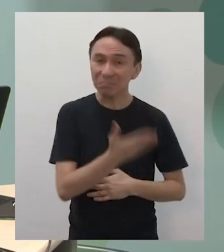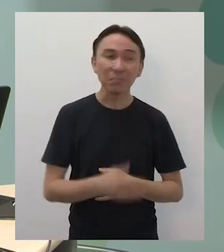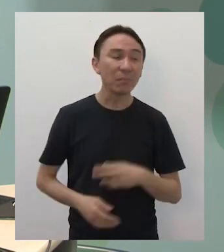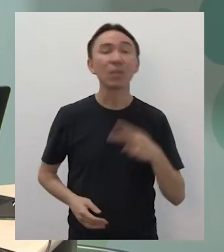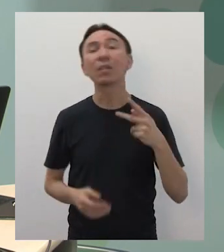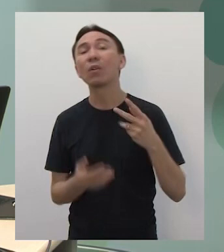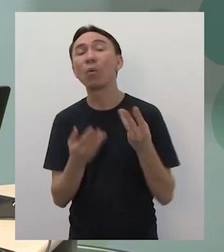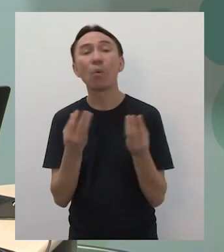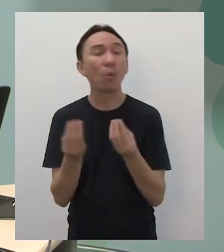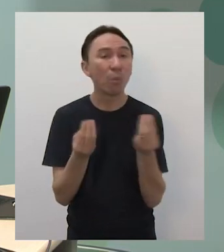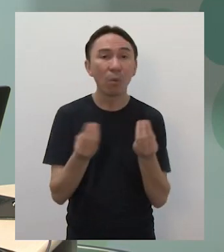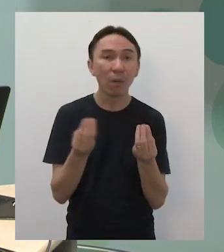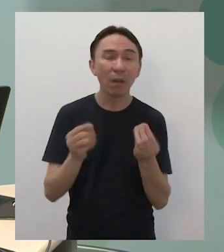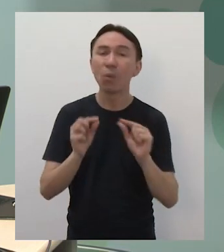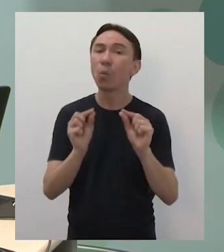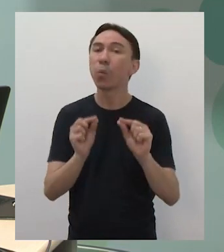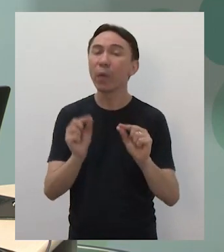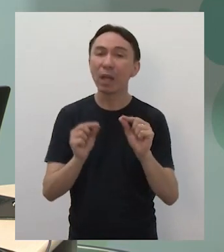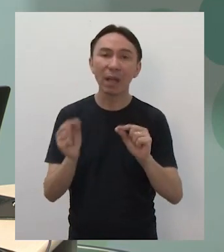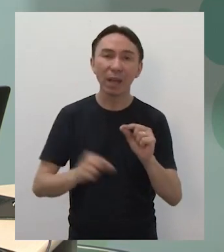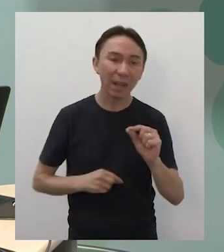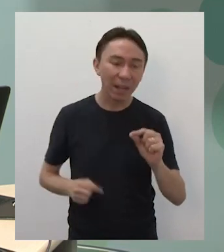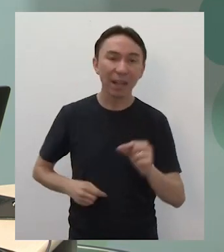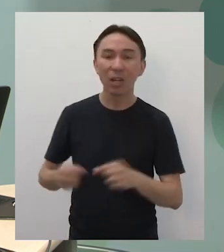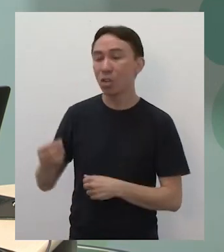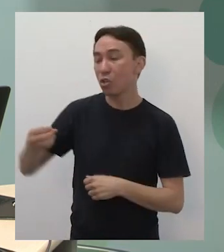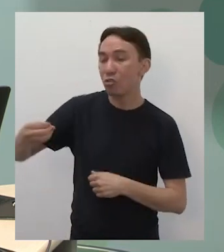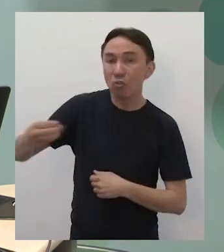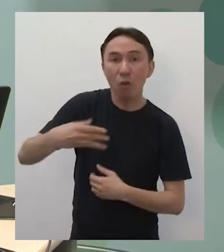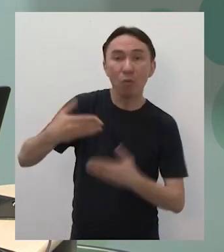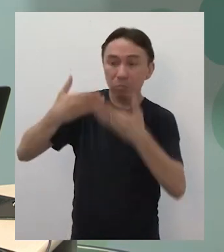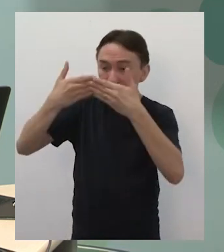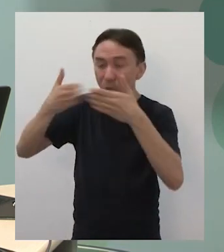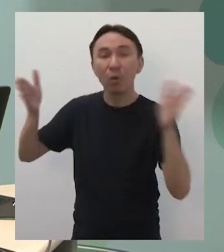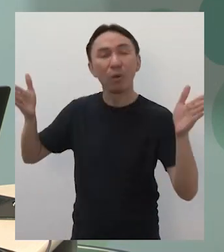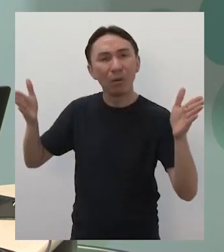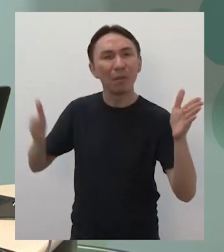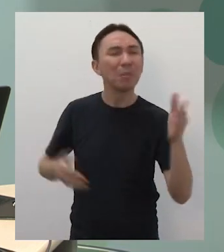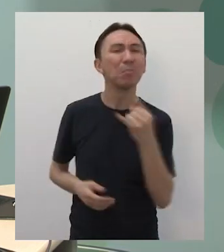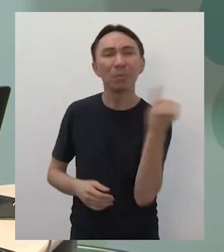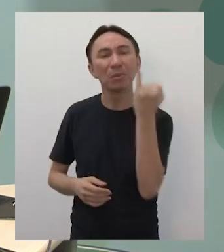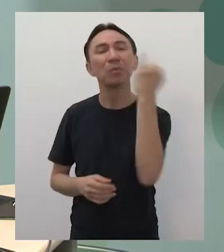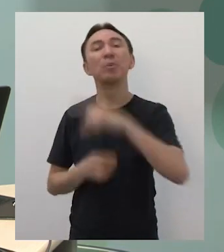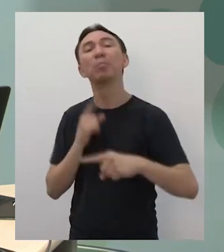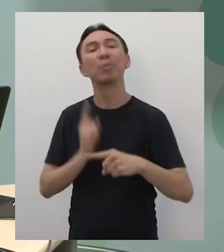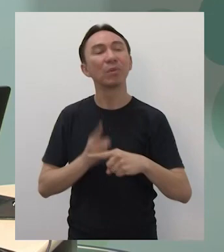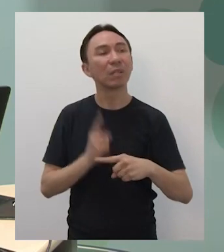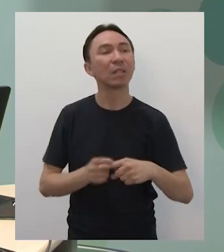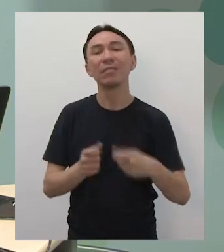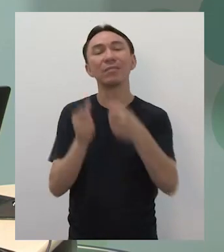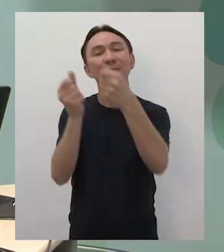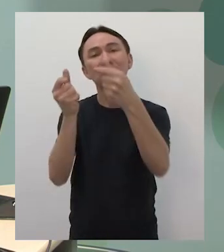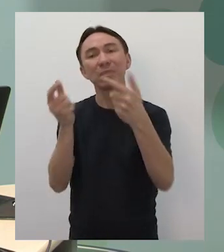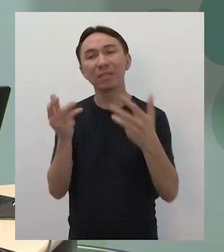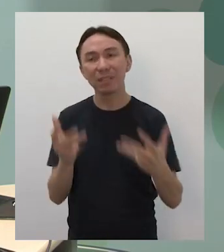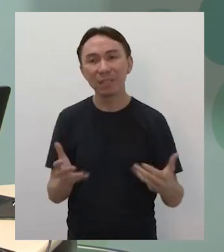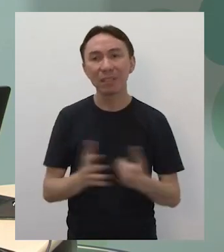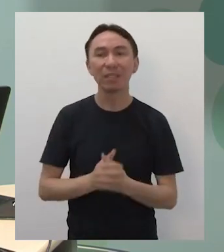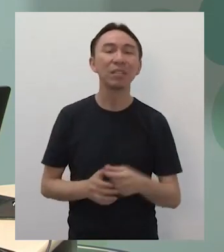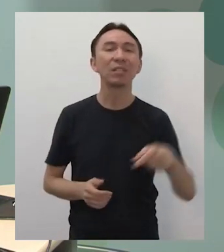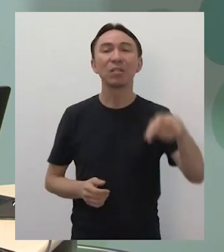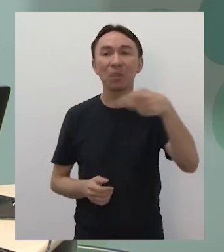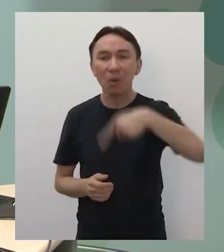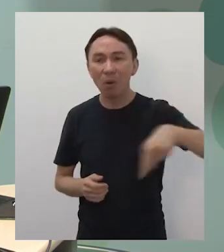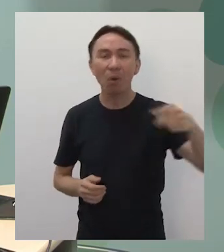sobre o que seria essa macrocompetência, né? A abertura ao novo, e por que ela é tão importante, né? E muito importante que a gente desenvolva,